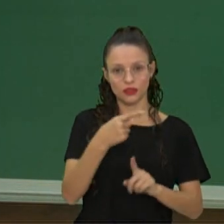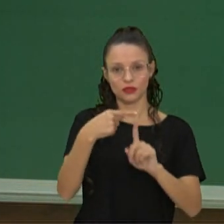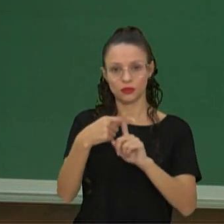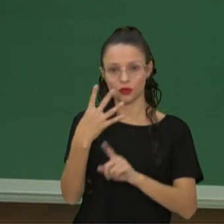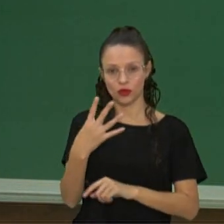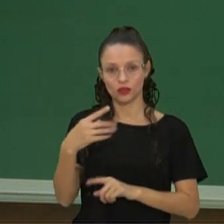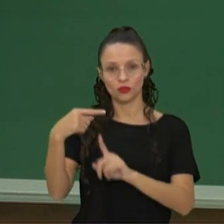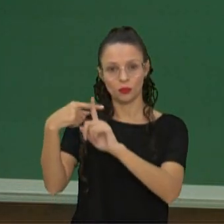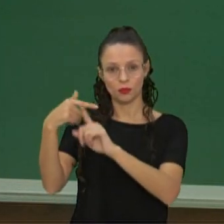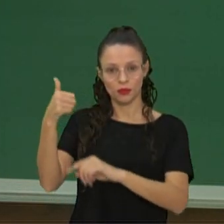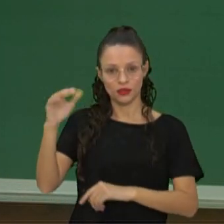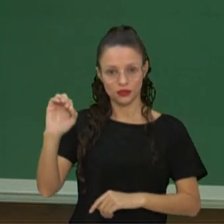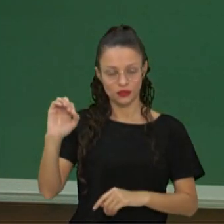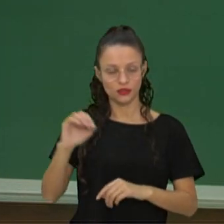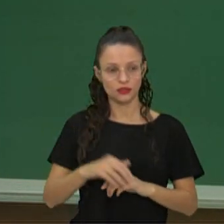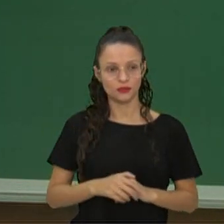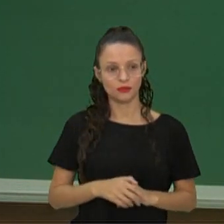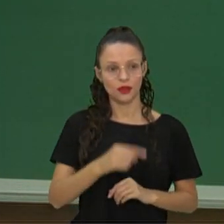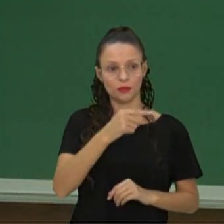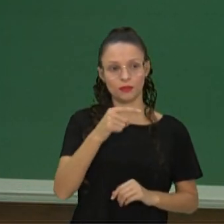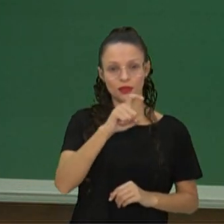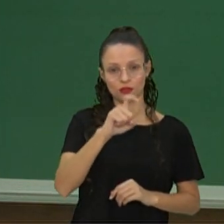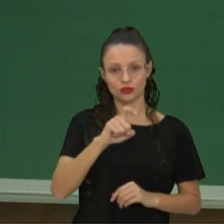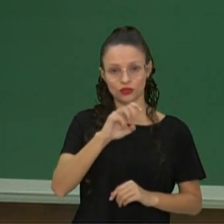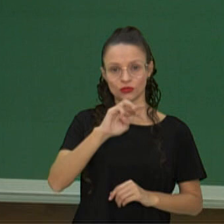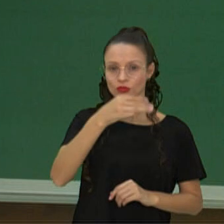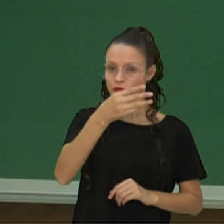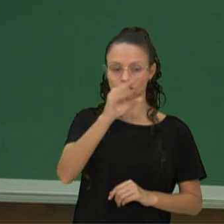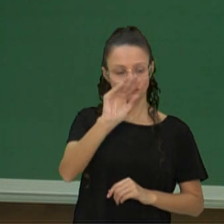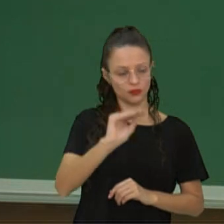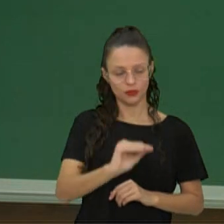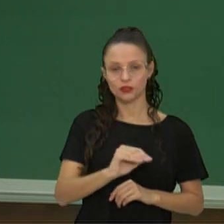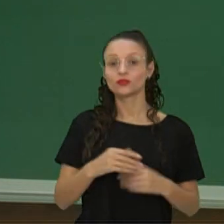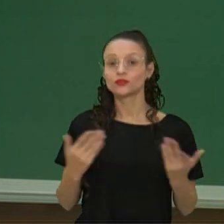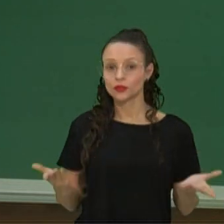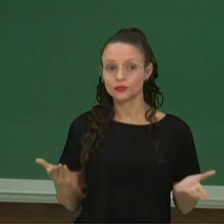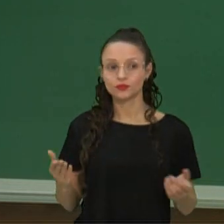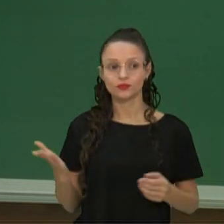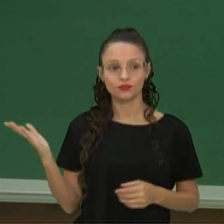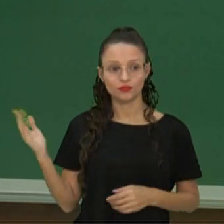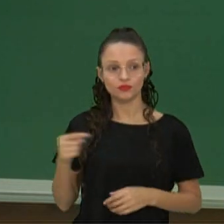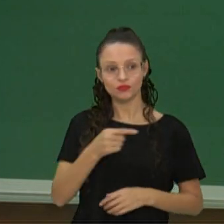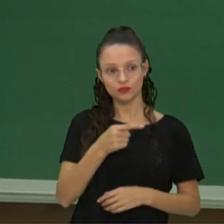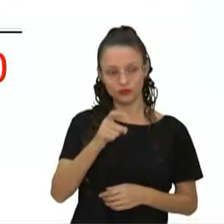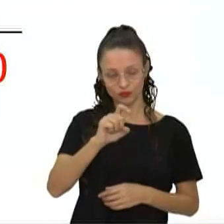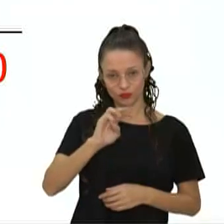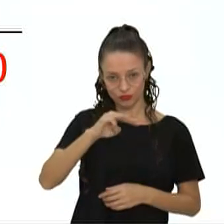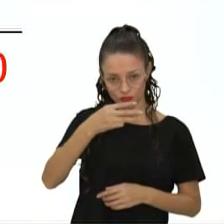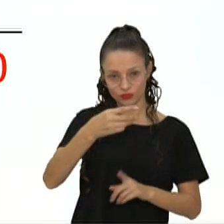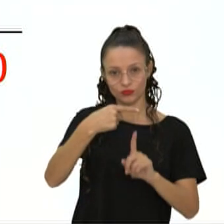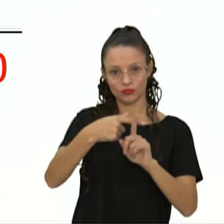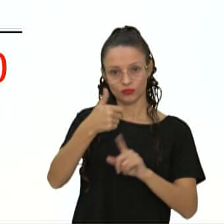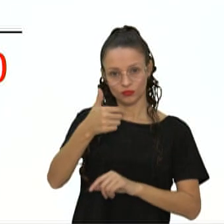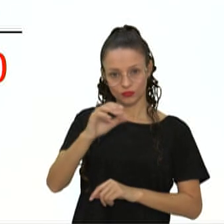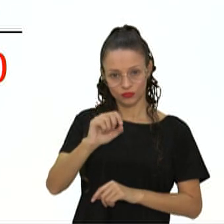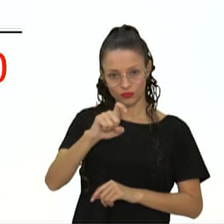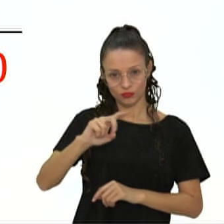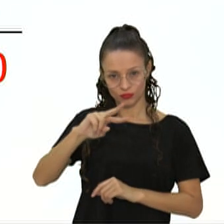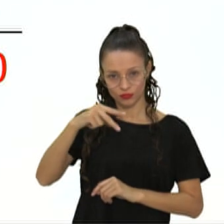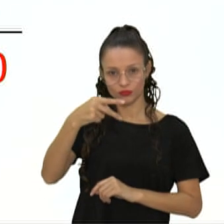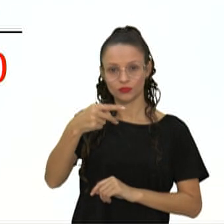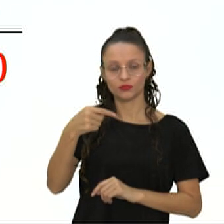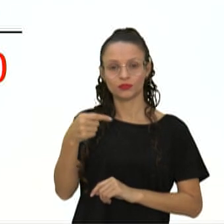mais 10. E o menos 7x ao cubo repete. Então, ficou como? Menos 7x ao cubo mais 10x ao